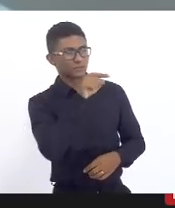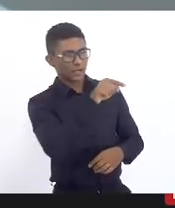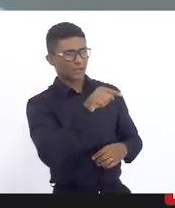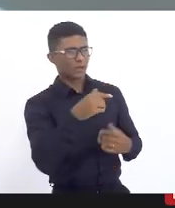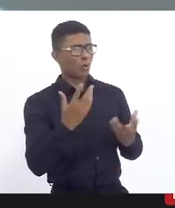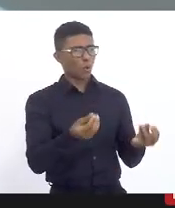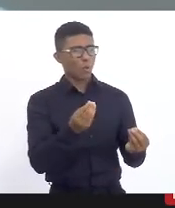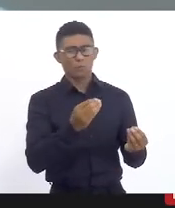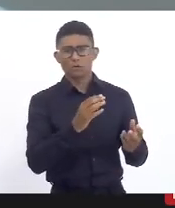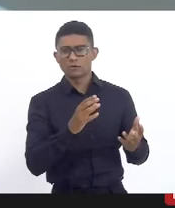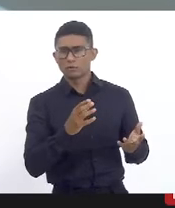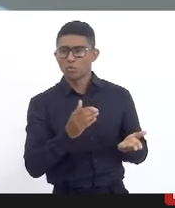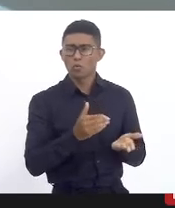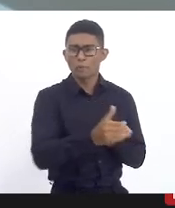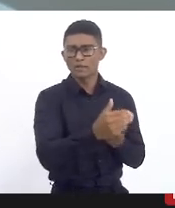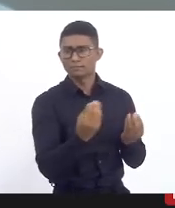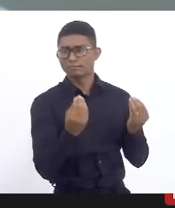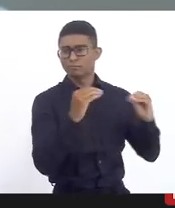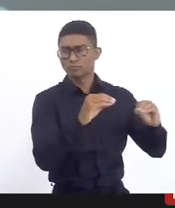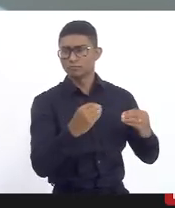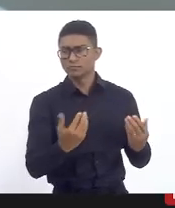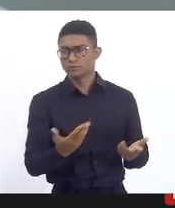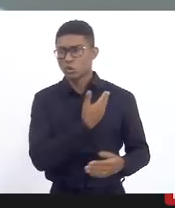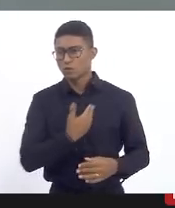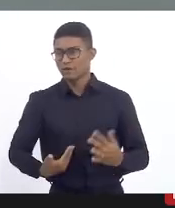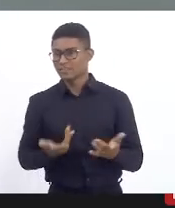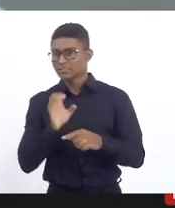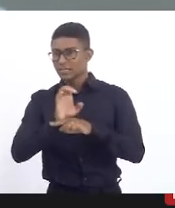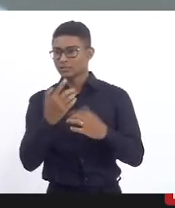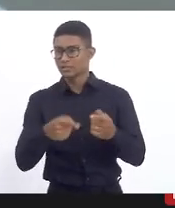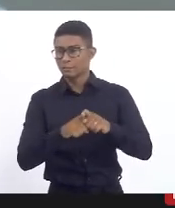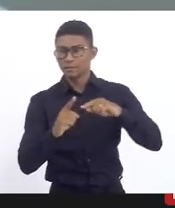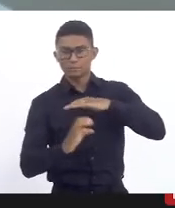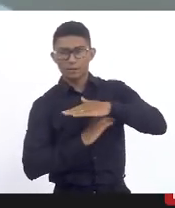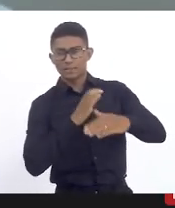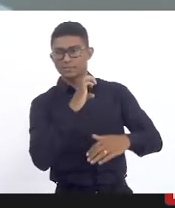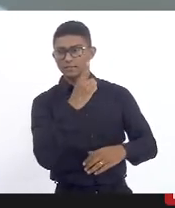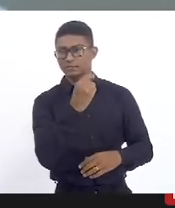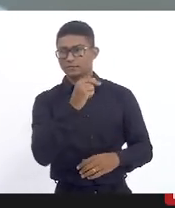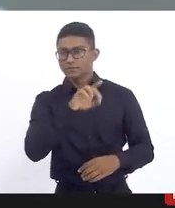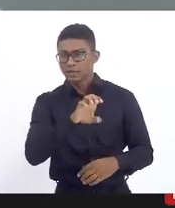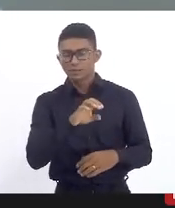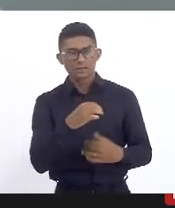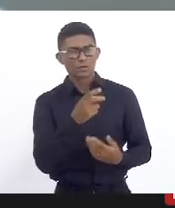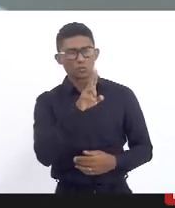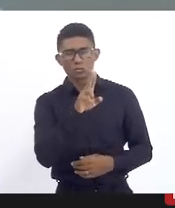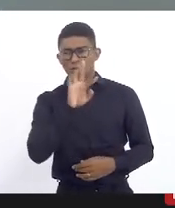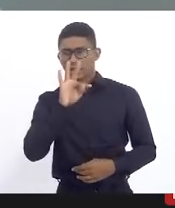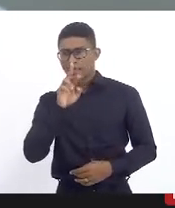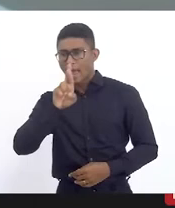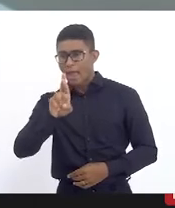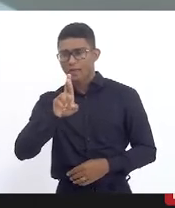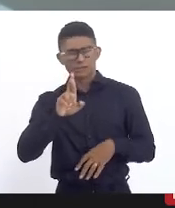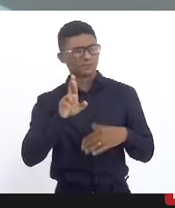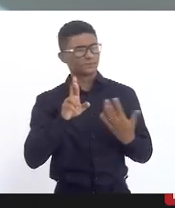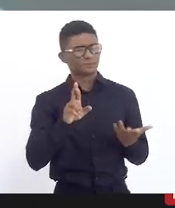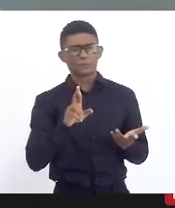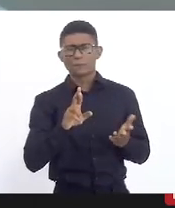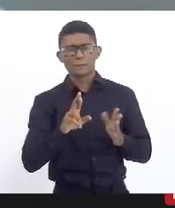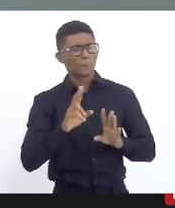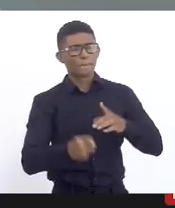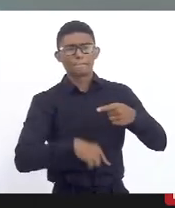apresentado, tá? Pelo governo do Estado, pela SEDAE. Essas UTRs, primeiro